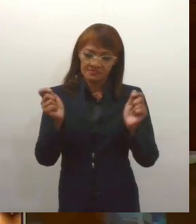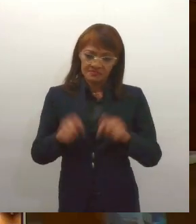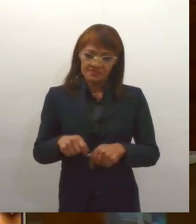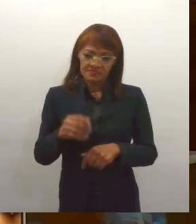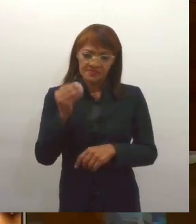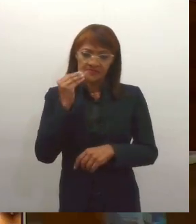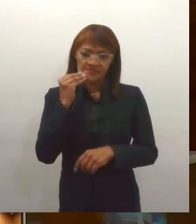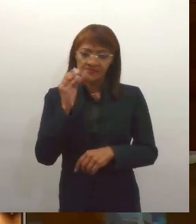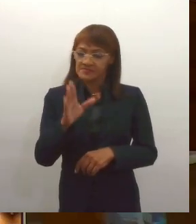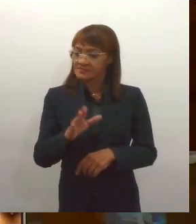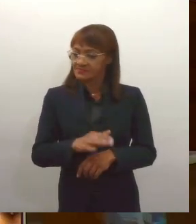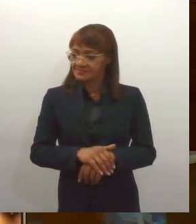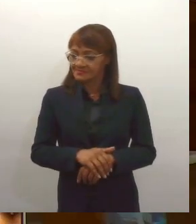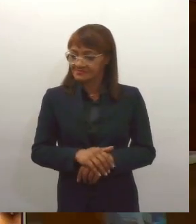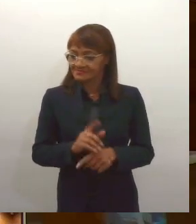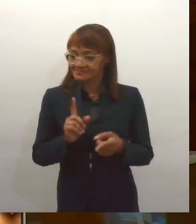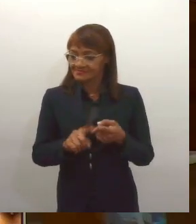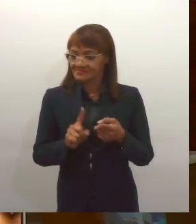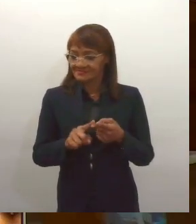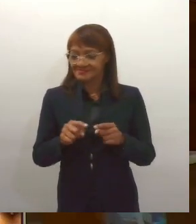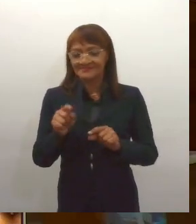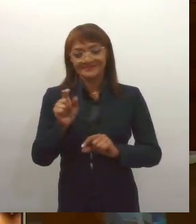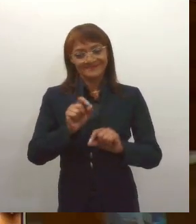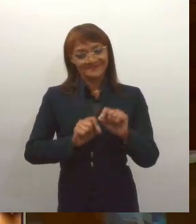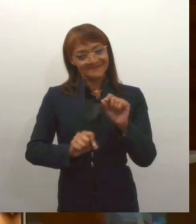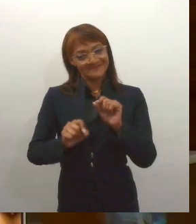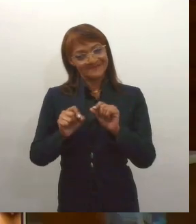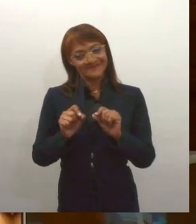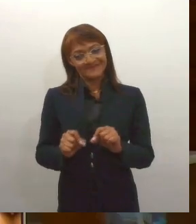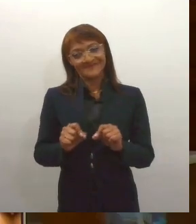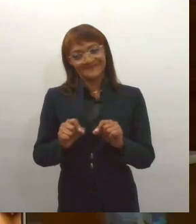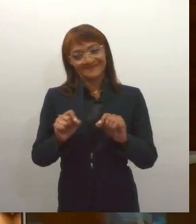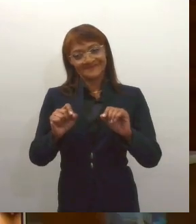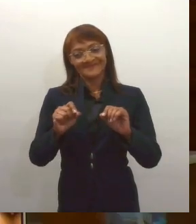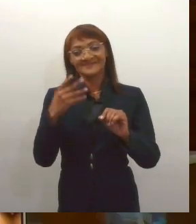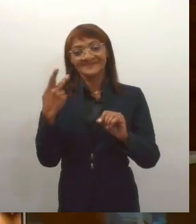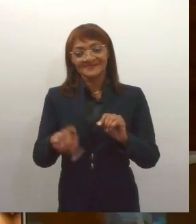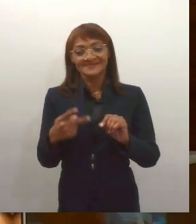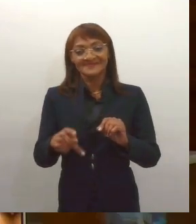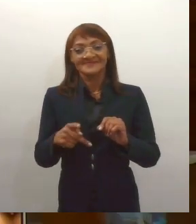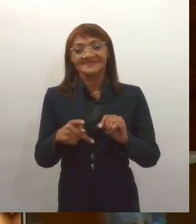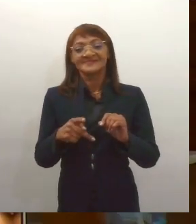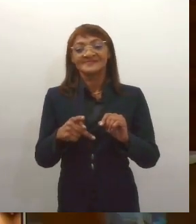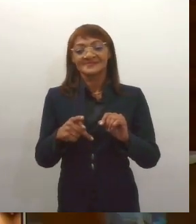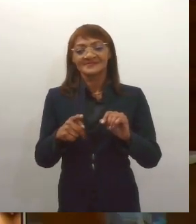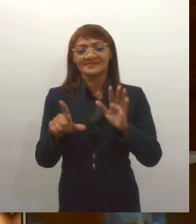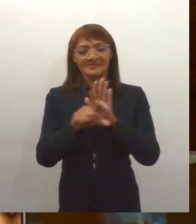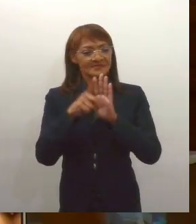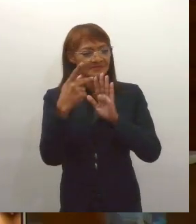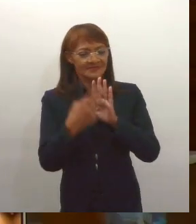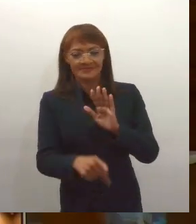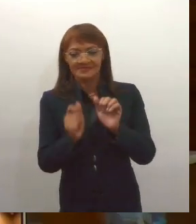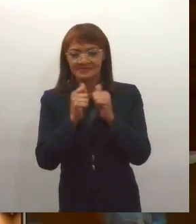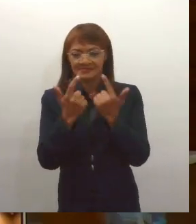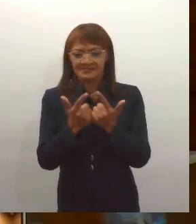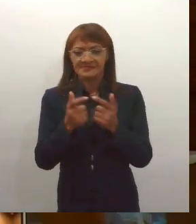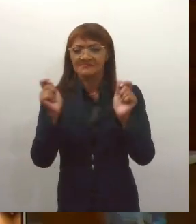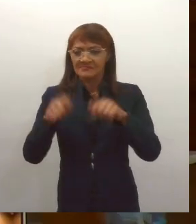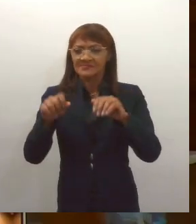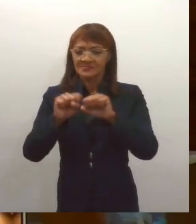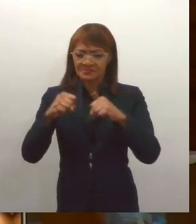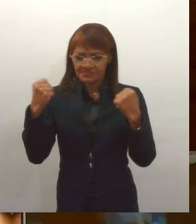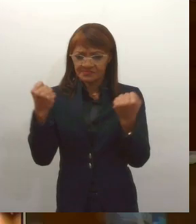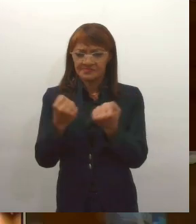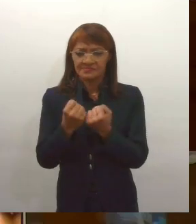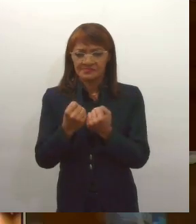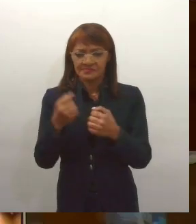escola legislativo né um seminário eh tem vários outros seminários que a gente que que eu participo Mas seria importante algo